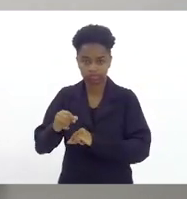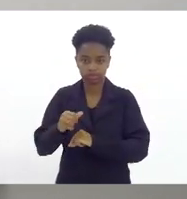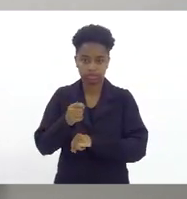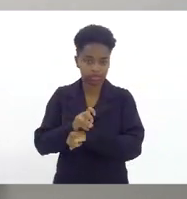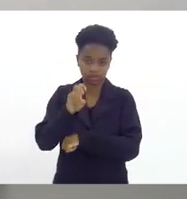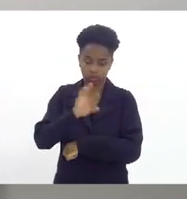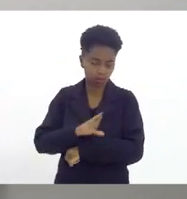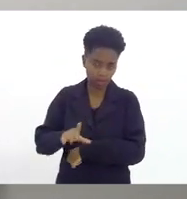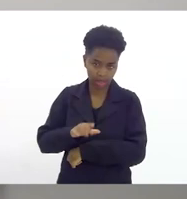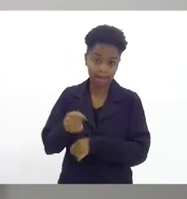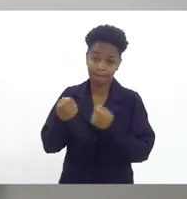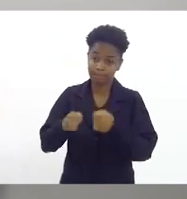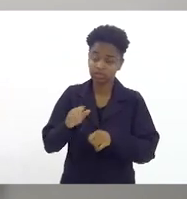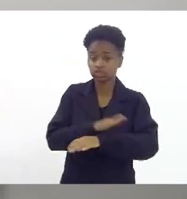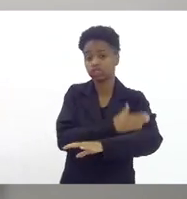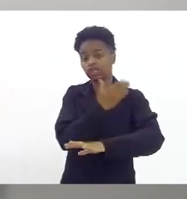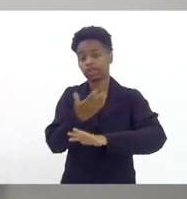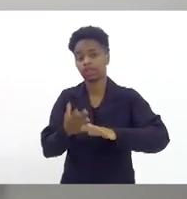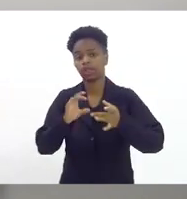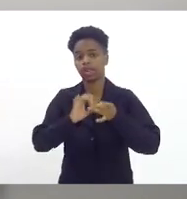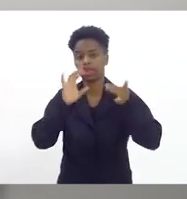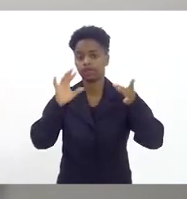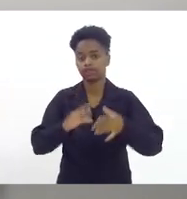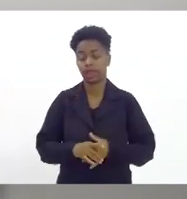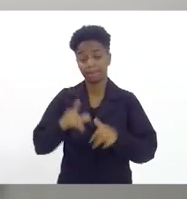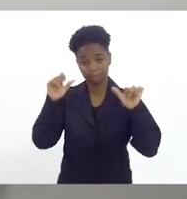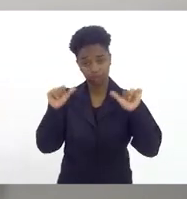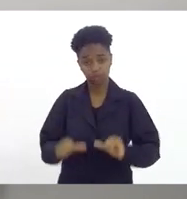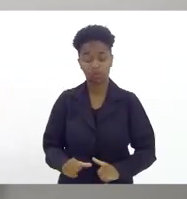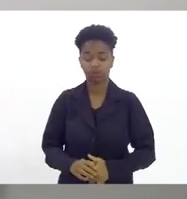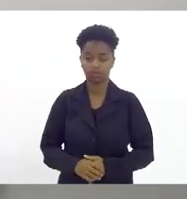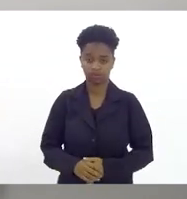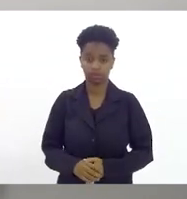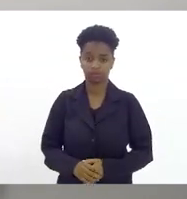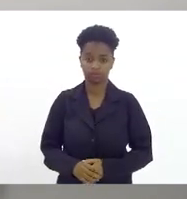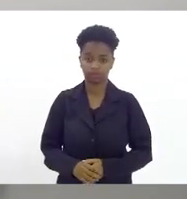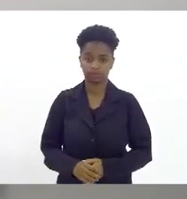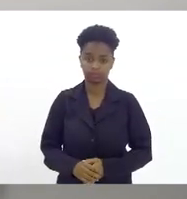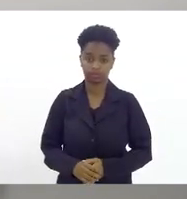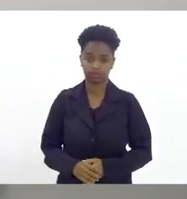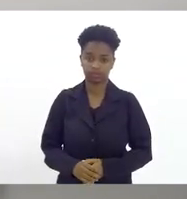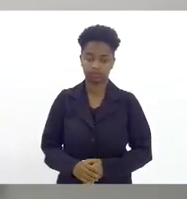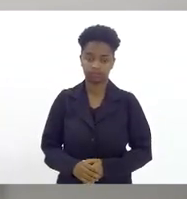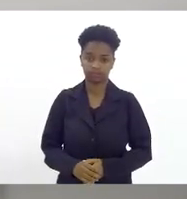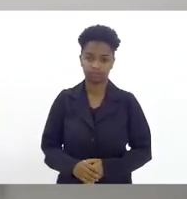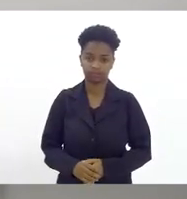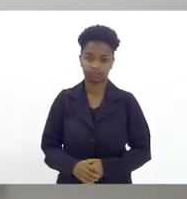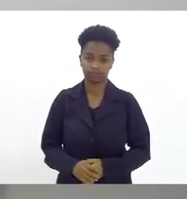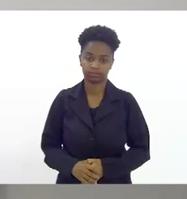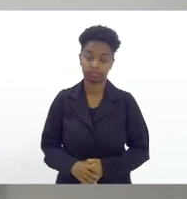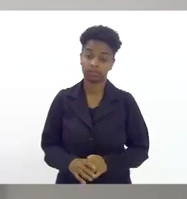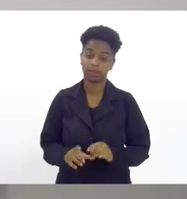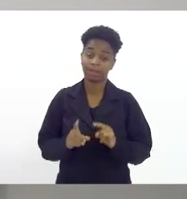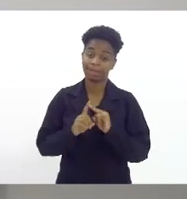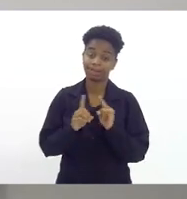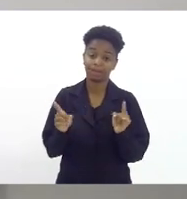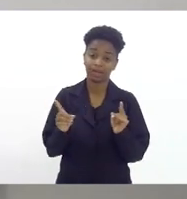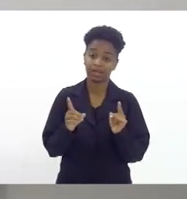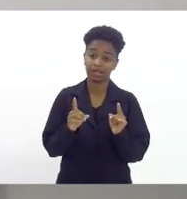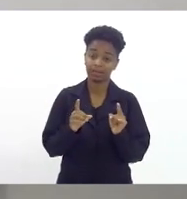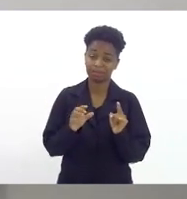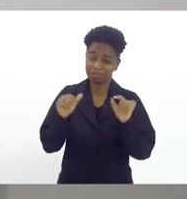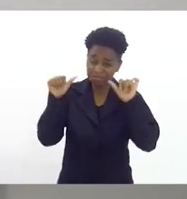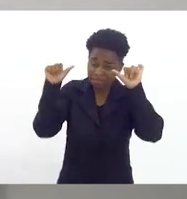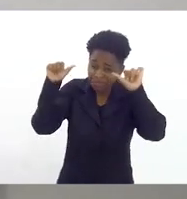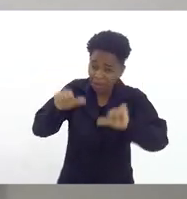ele tem que estar à disposição isso é pior ainda Mas isso não é Ainda o